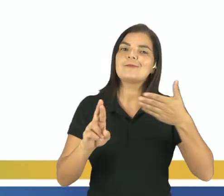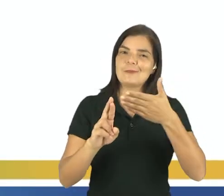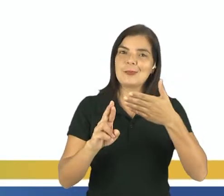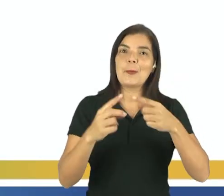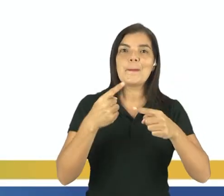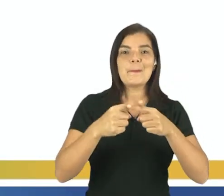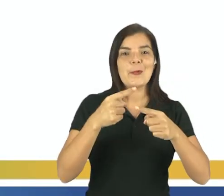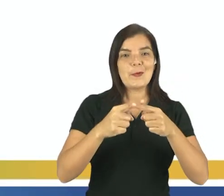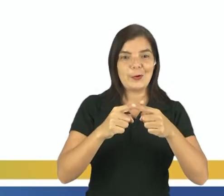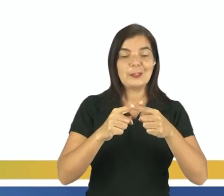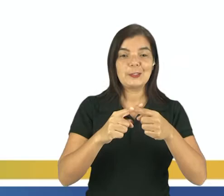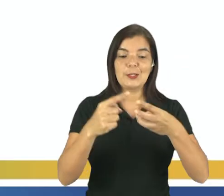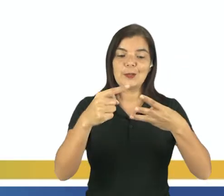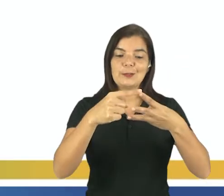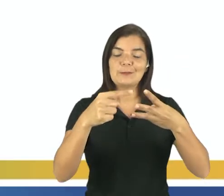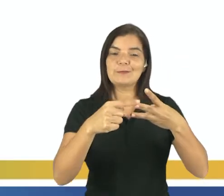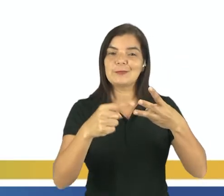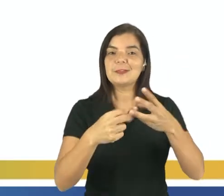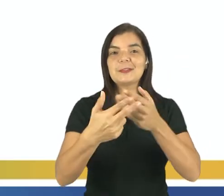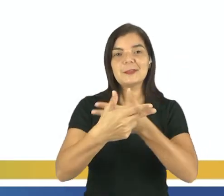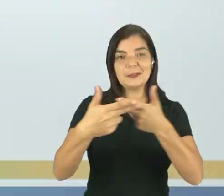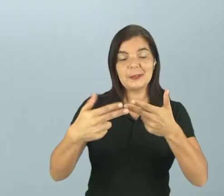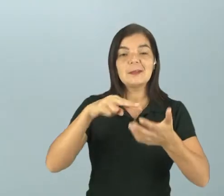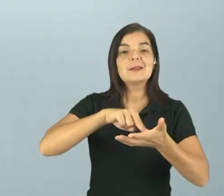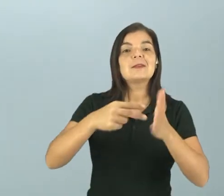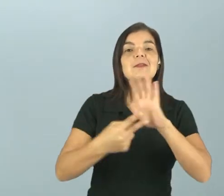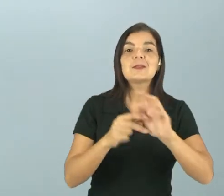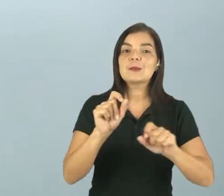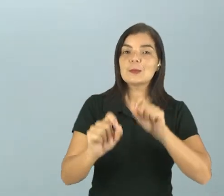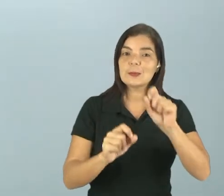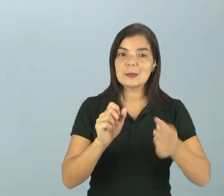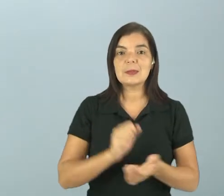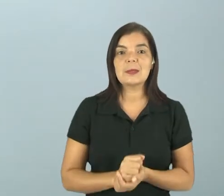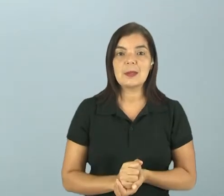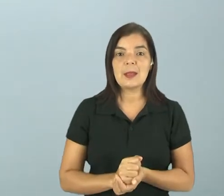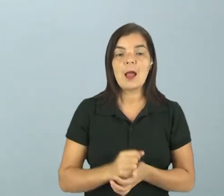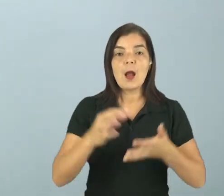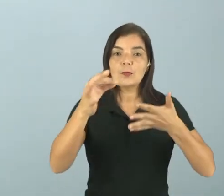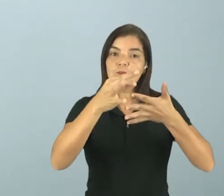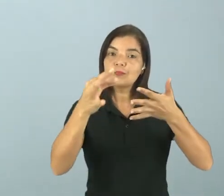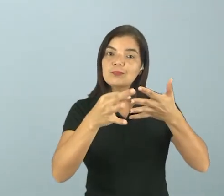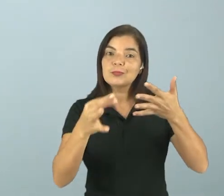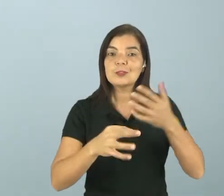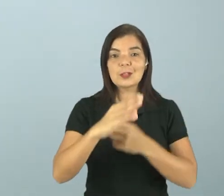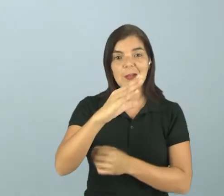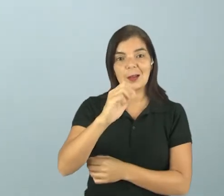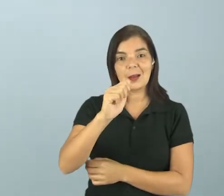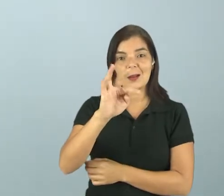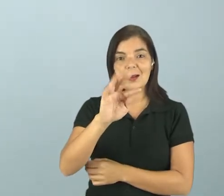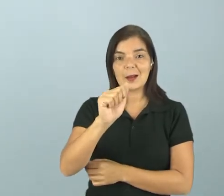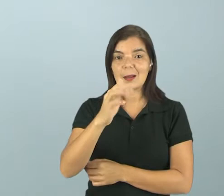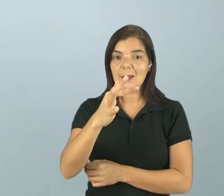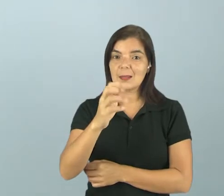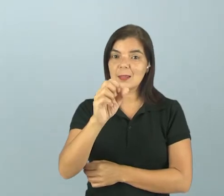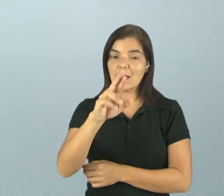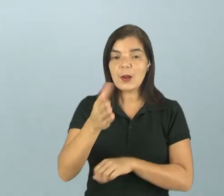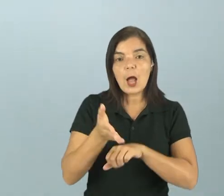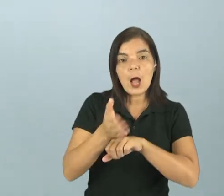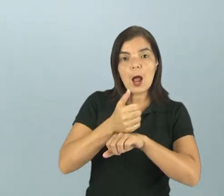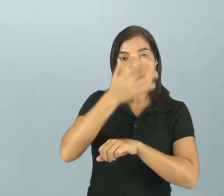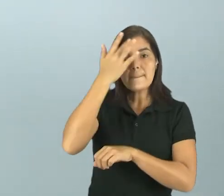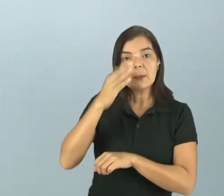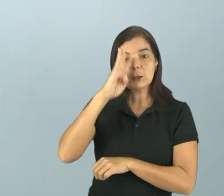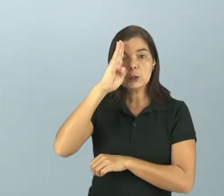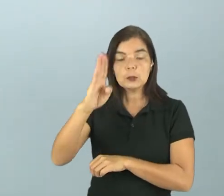referente por meio da expressão três coisas. O que isso quer dizer? Quer dizer que o elemento da catáfora ele vai anteceder as